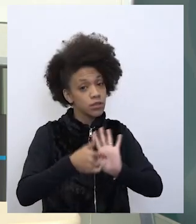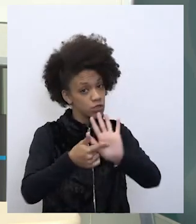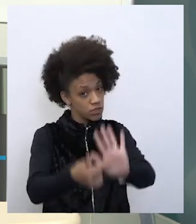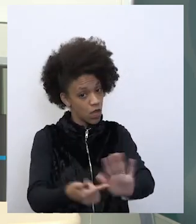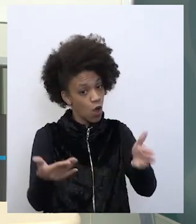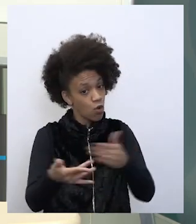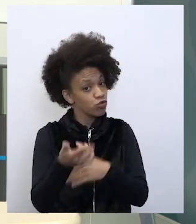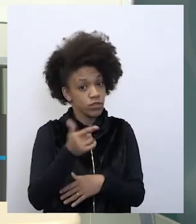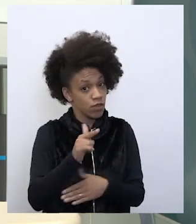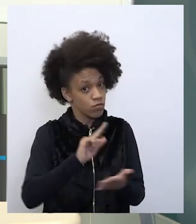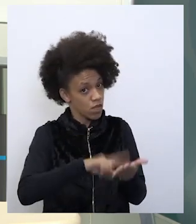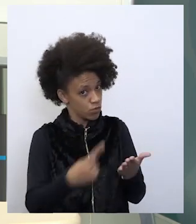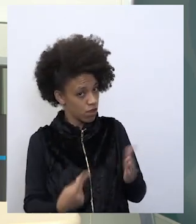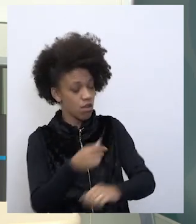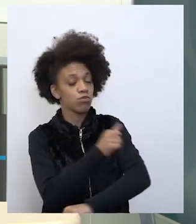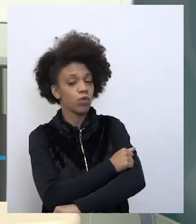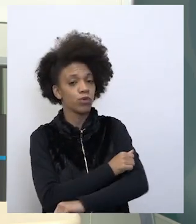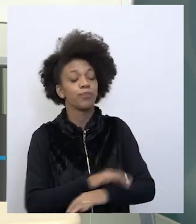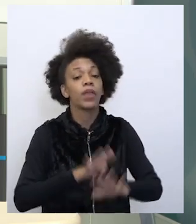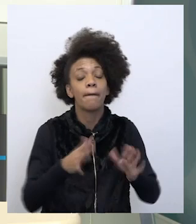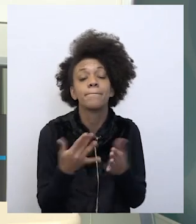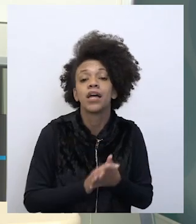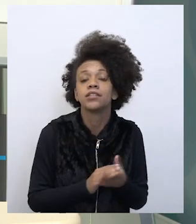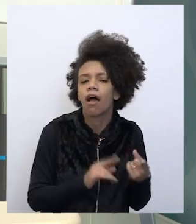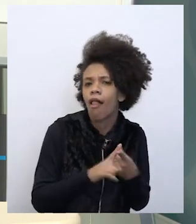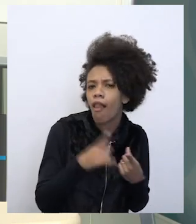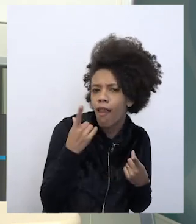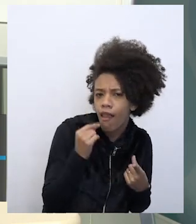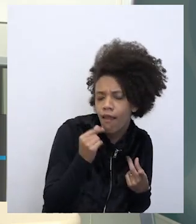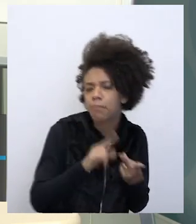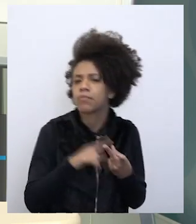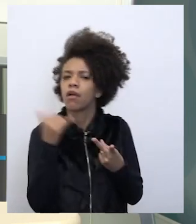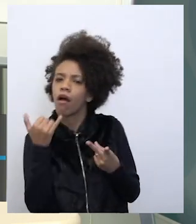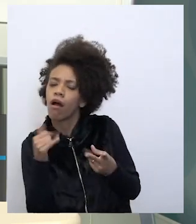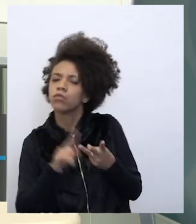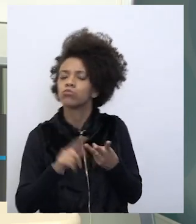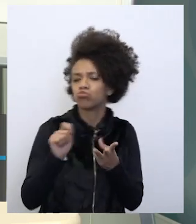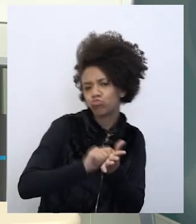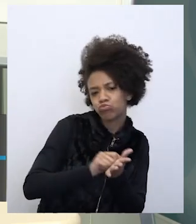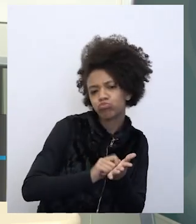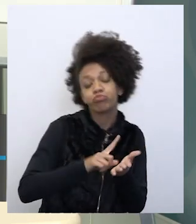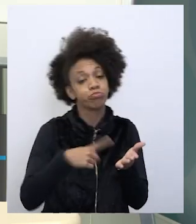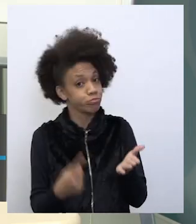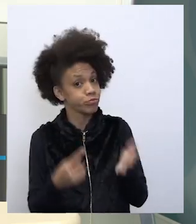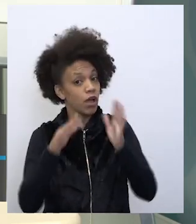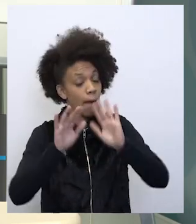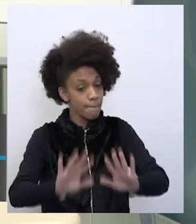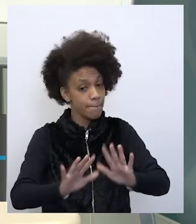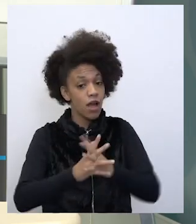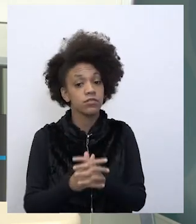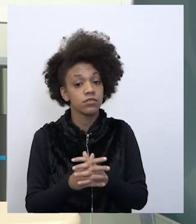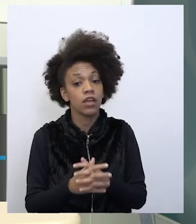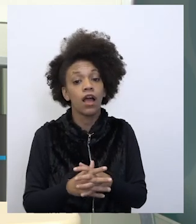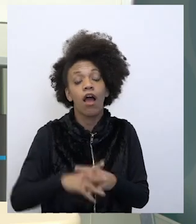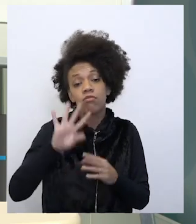não tem lá. Então eu preciso que você separe lápis, borracha, caneta e alguns papéis para anotações. Então, nós vamos construir